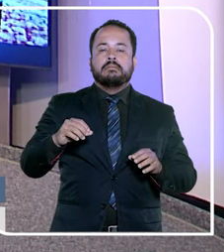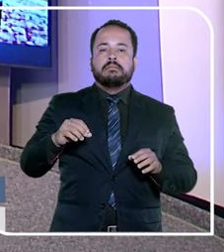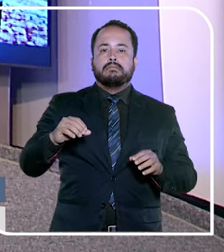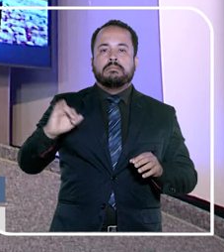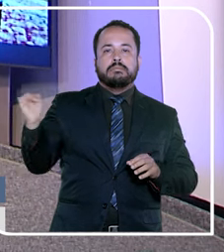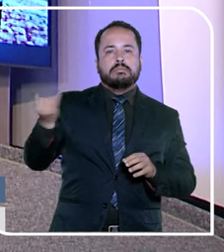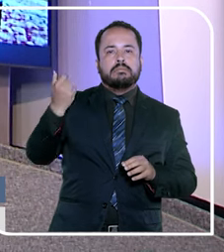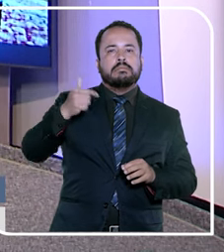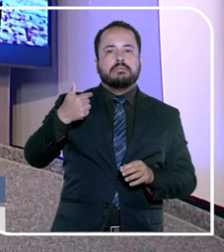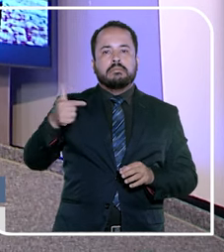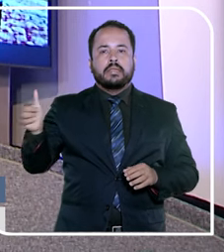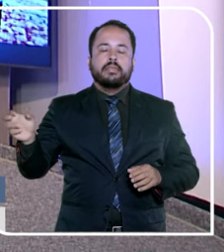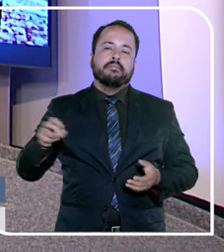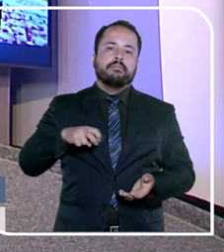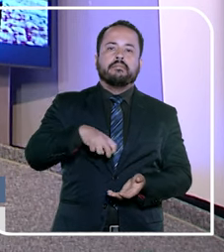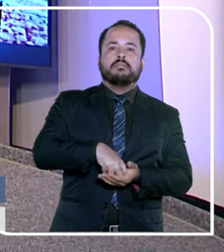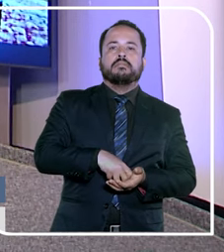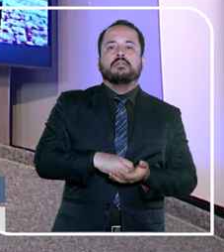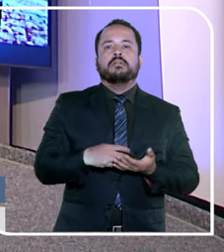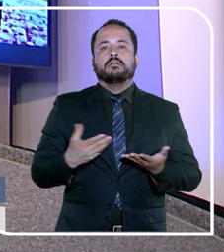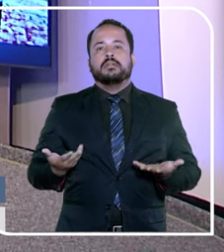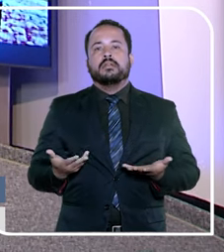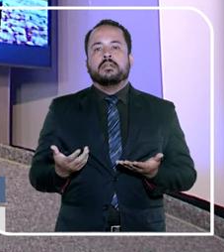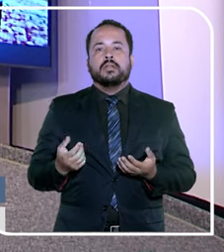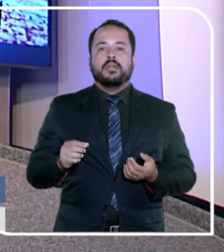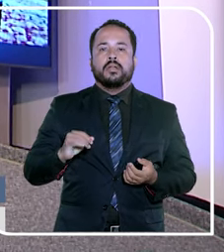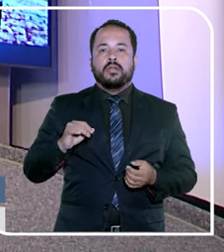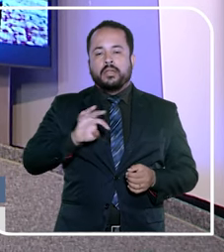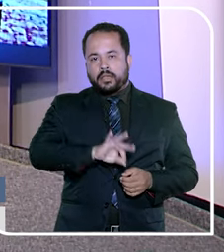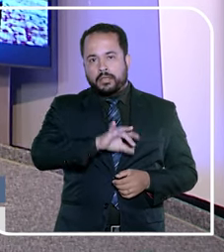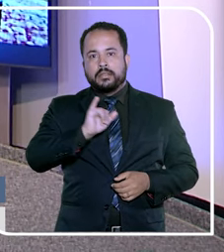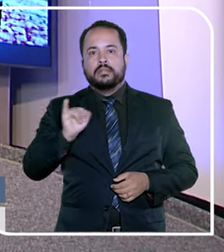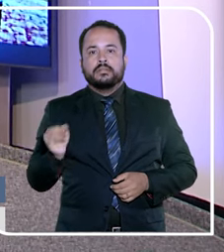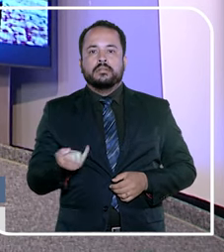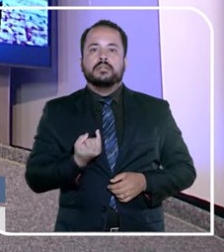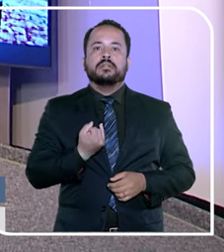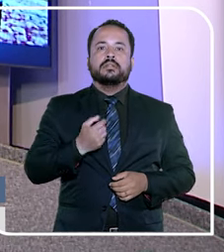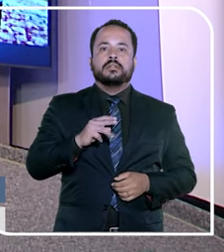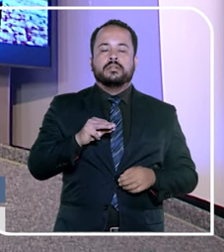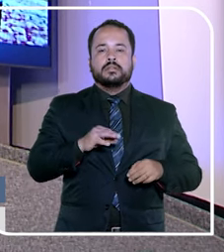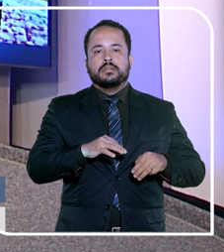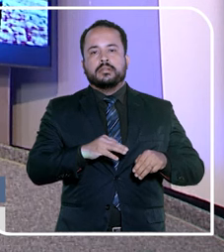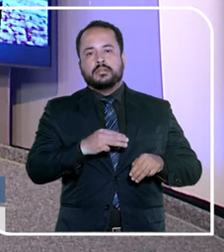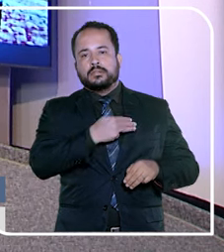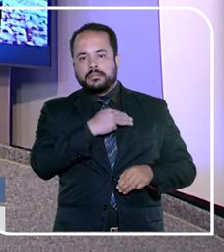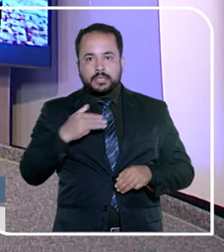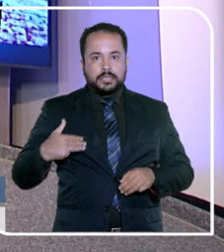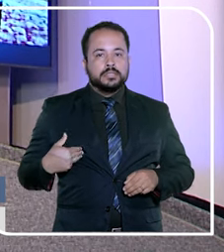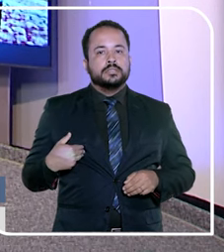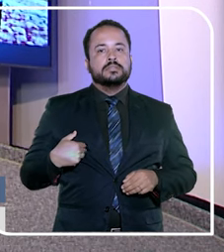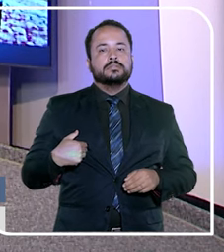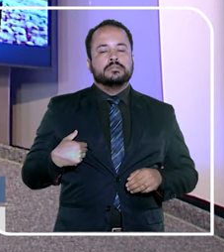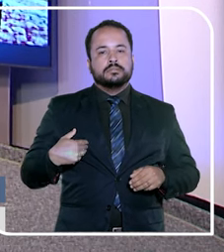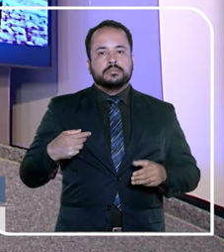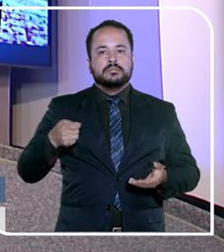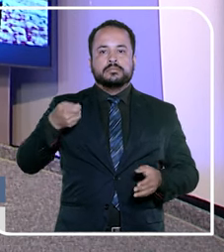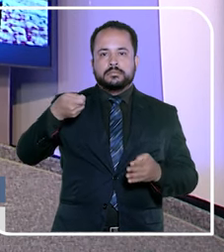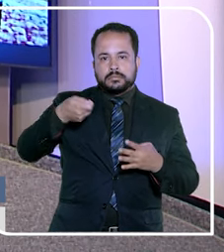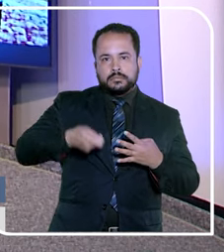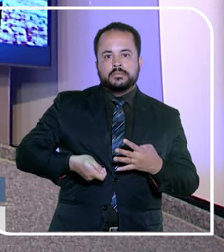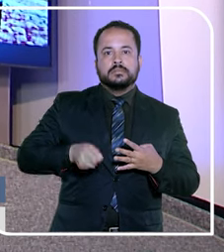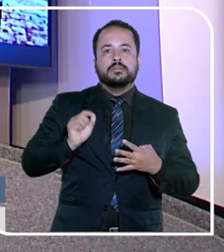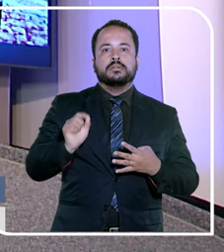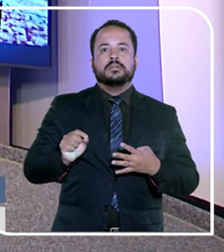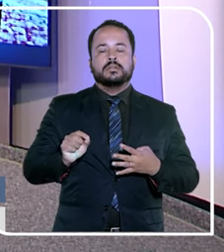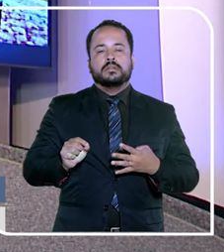ministro Rogério esquete Cruz o STJ inclusive Ministro estabeleceu eh sob o rito dos repetitivos no